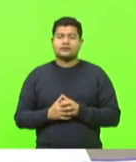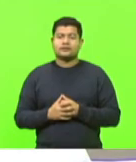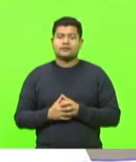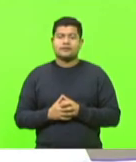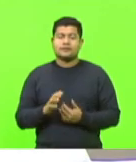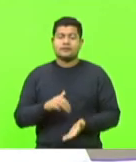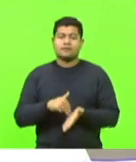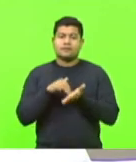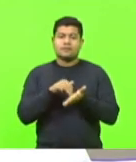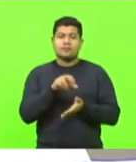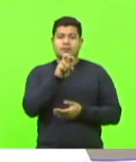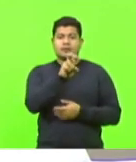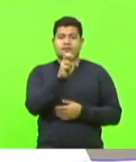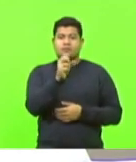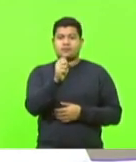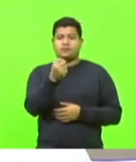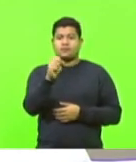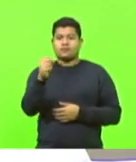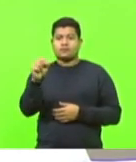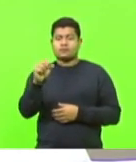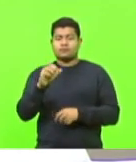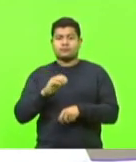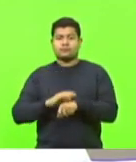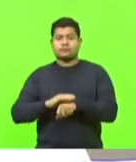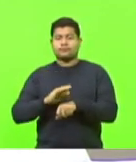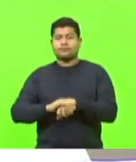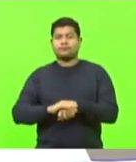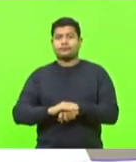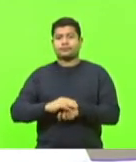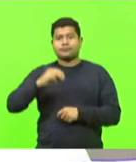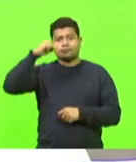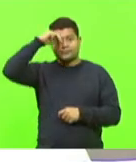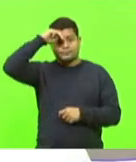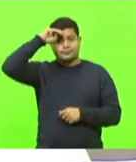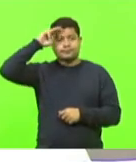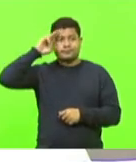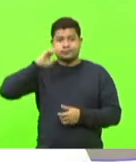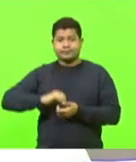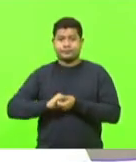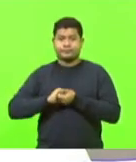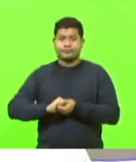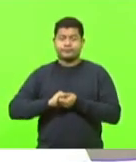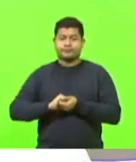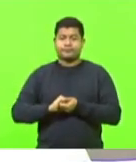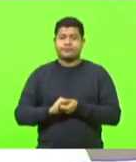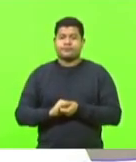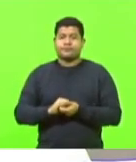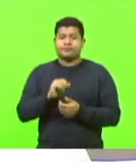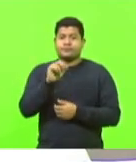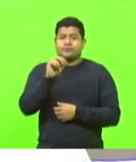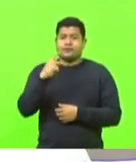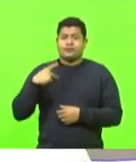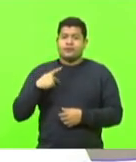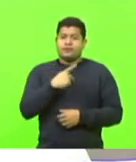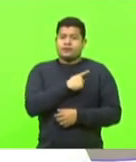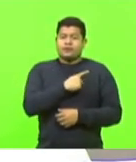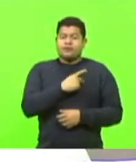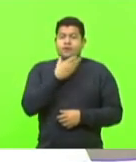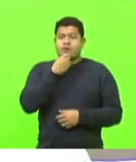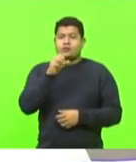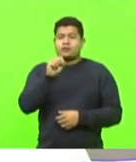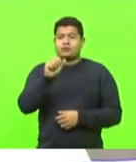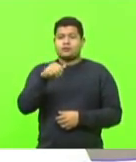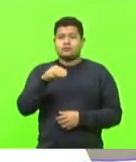Moção número 588, deputado Sérgio Mota, cumprimentando o pastor Samuel da Rosa pelos